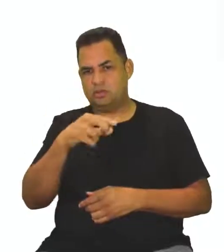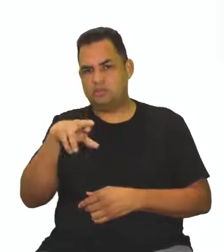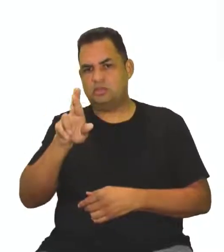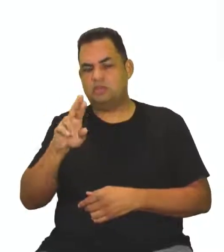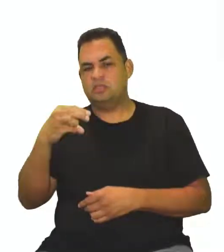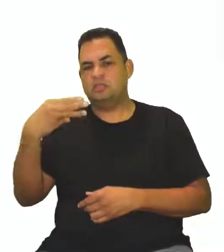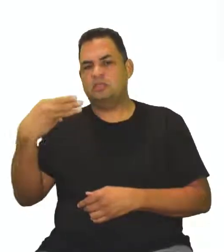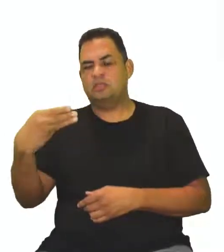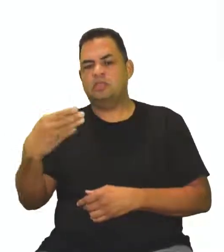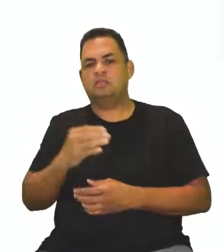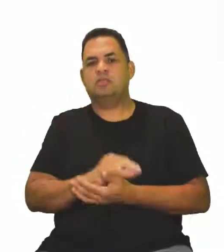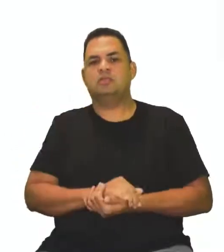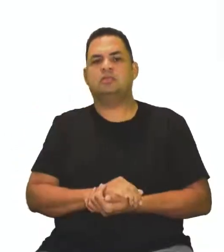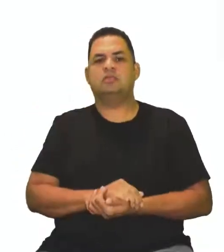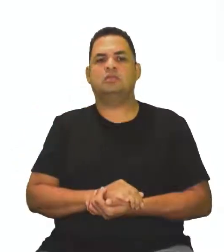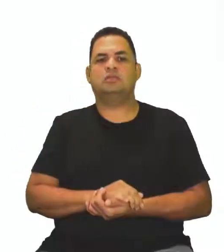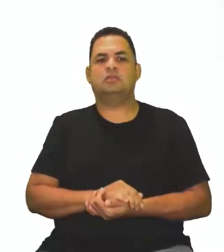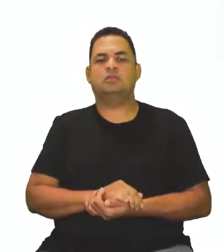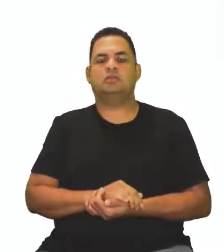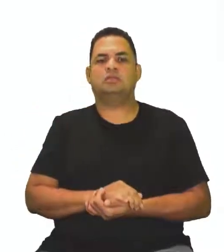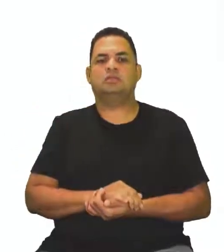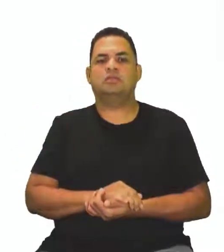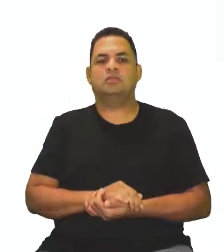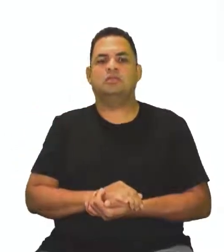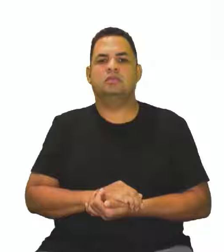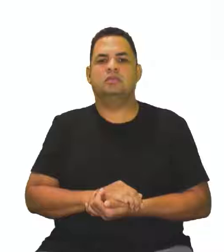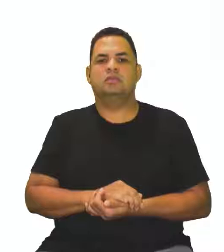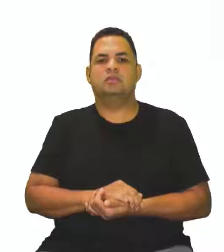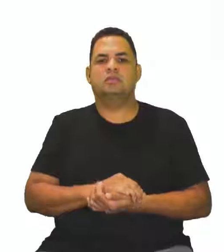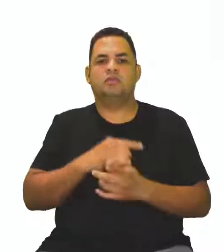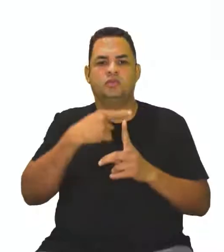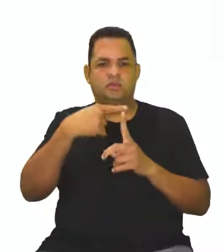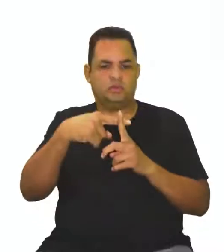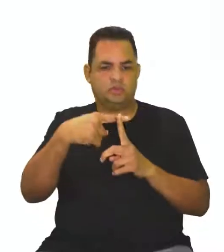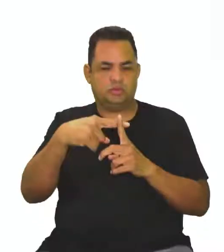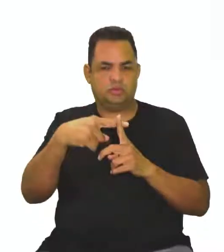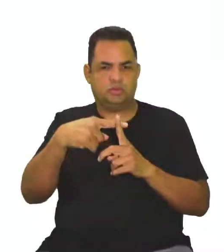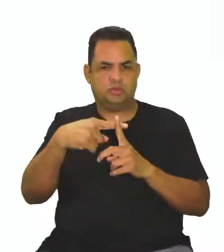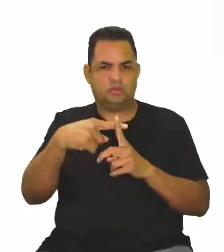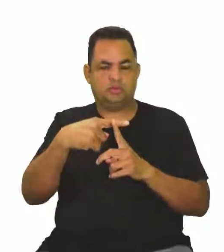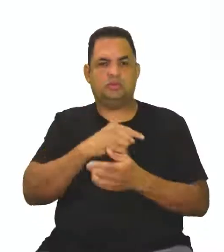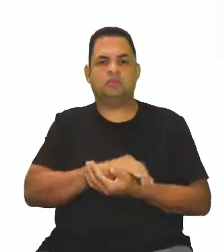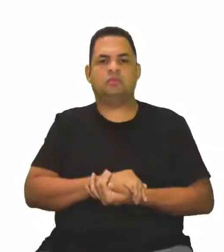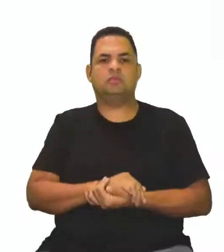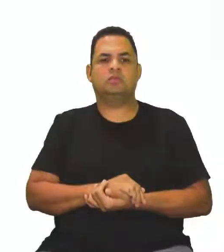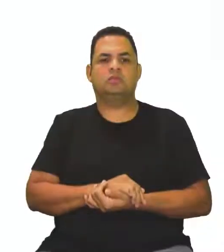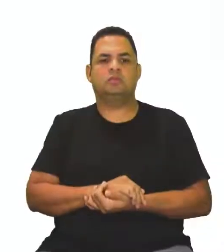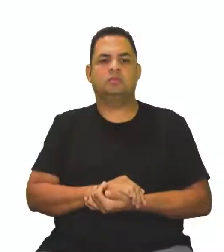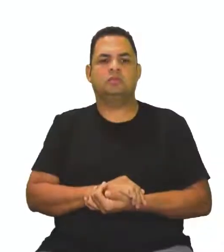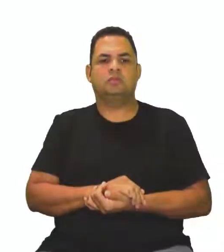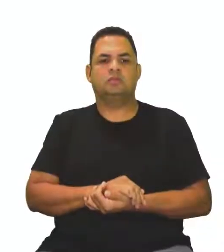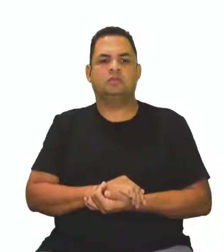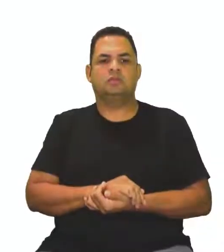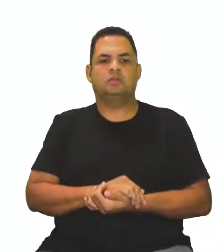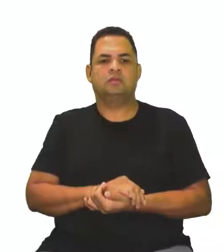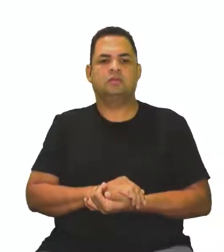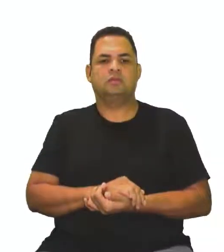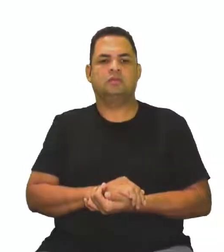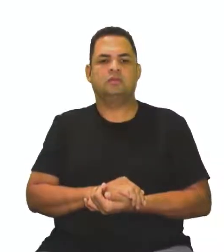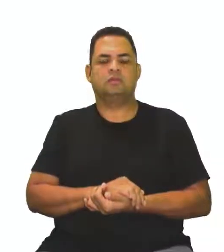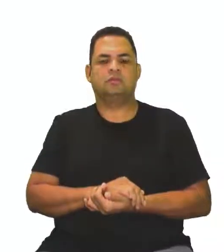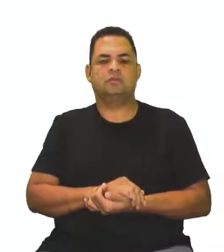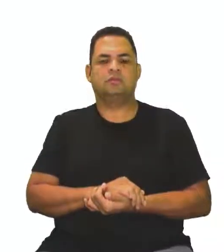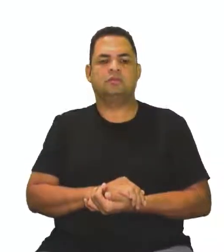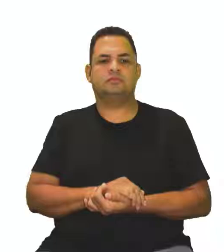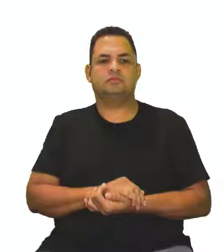resistência equivalente? Exatamente, é a soma dos inversos das resistências. Então tá aí, ó,